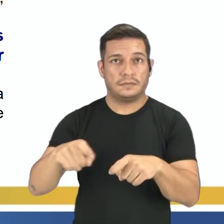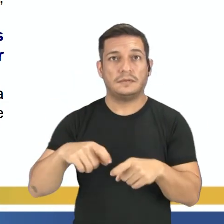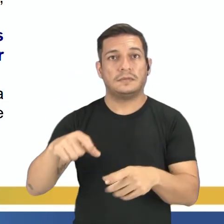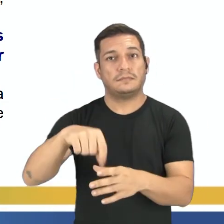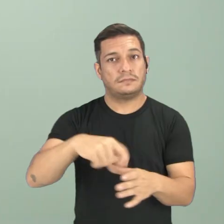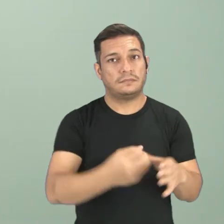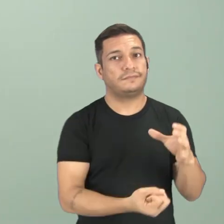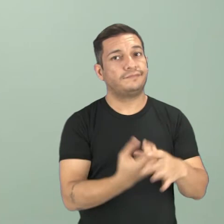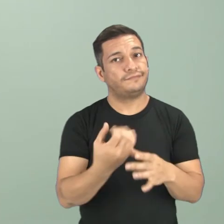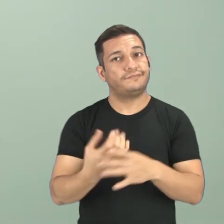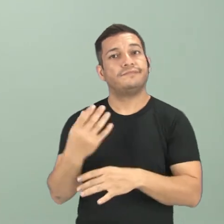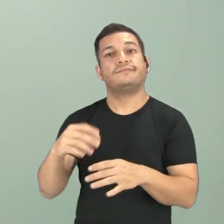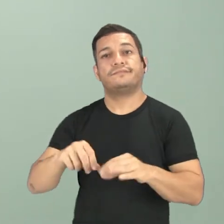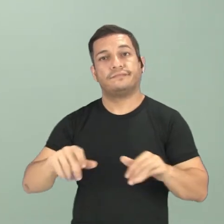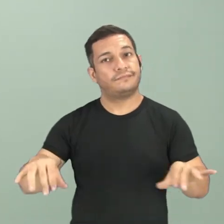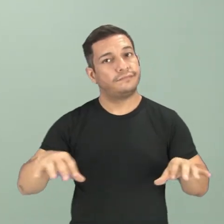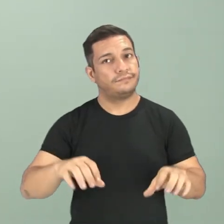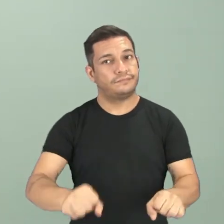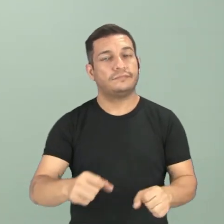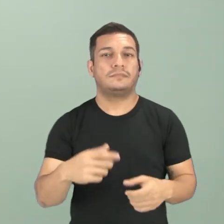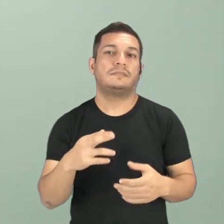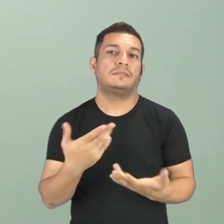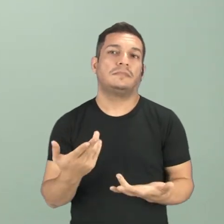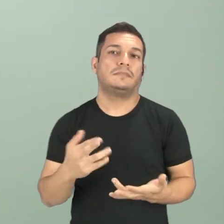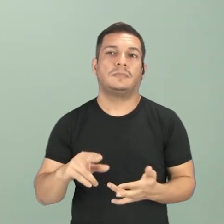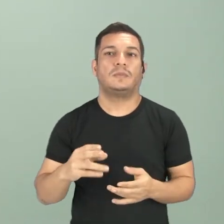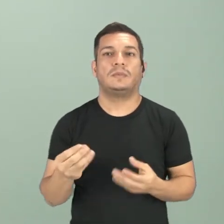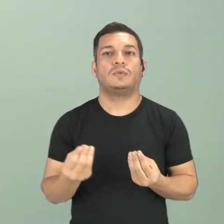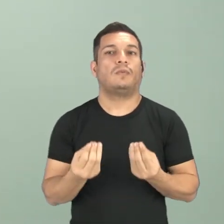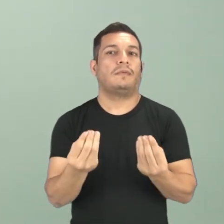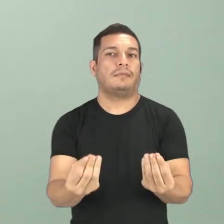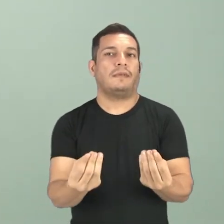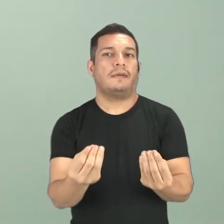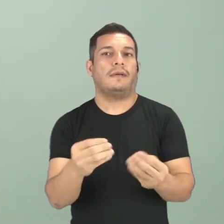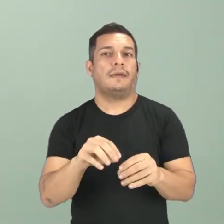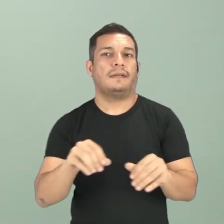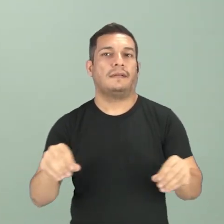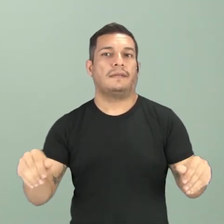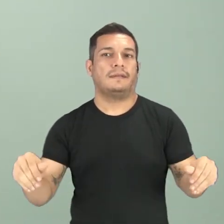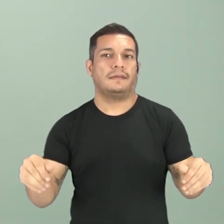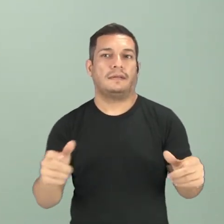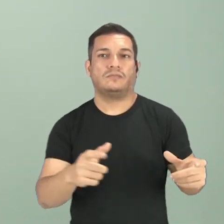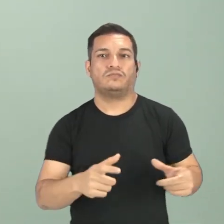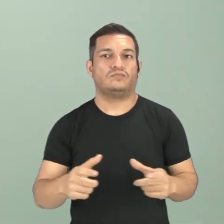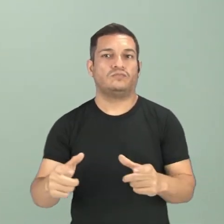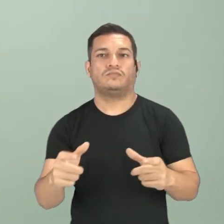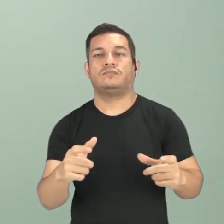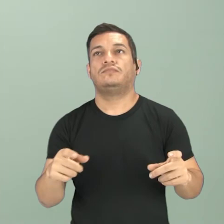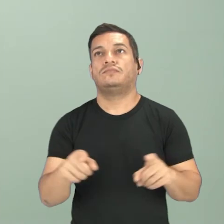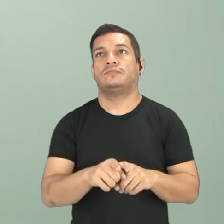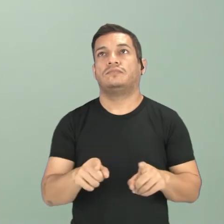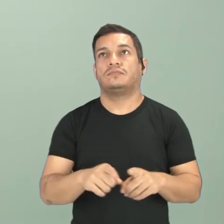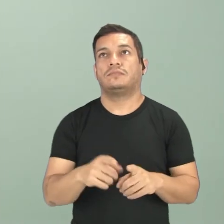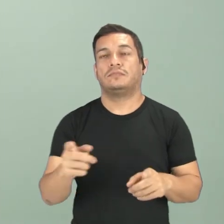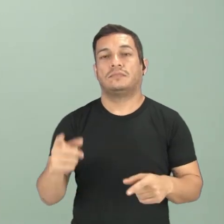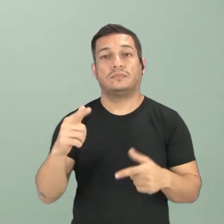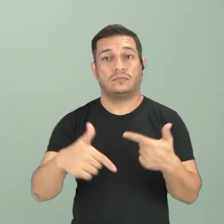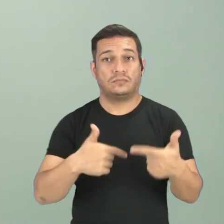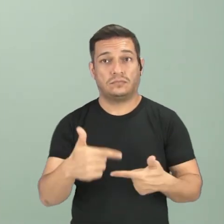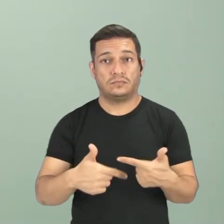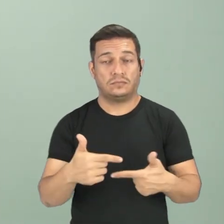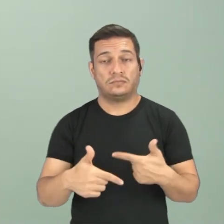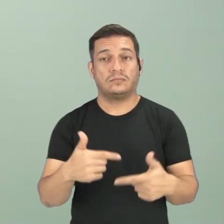terras adquiridas, ou seja, não é simplesmente disponibilizar a terra. Os meios para que o trabalho